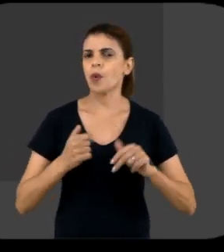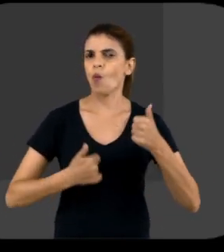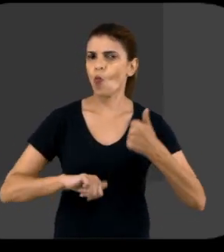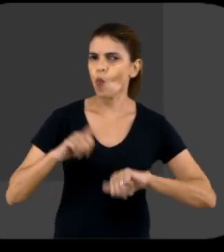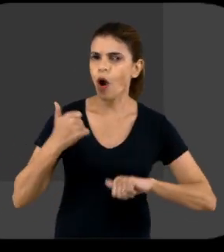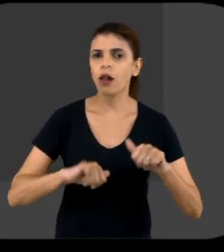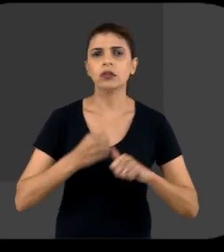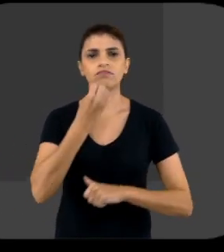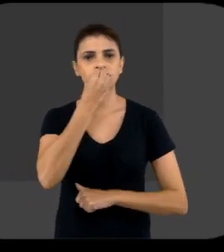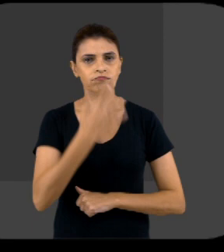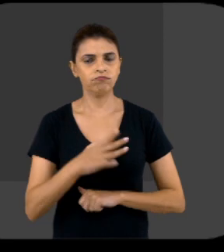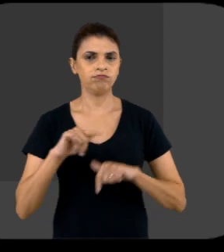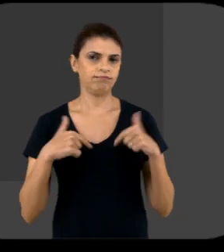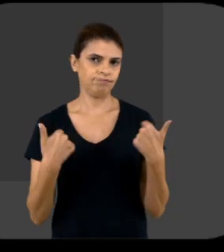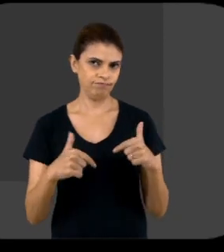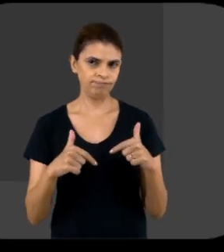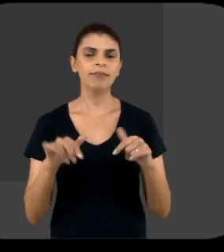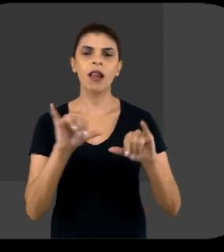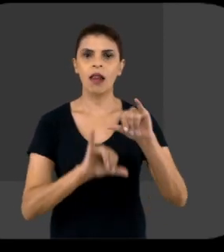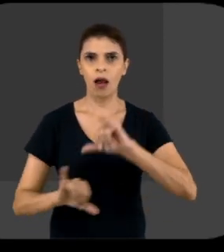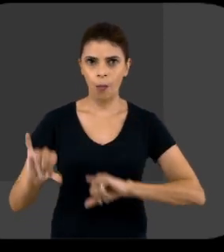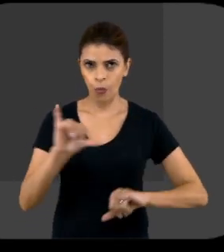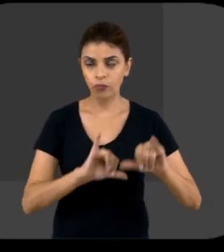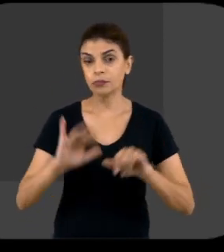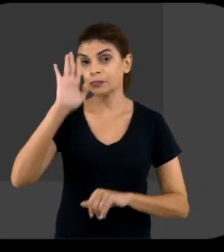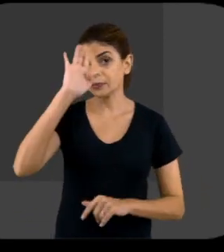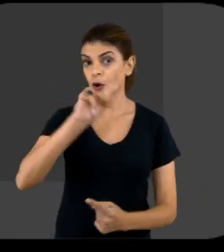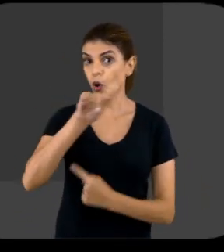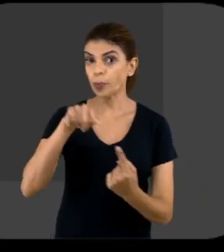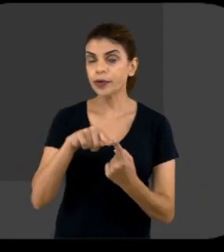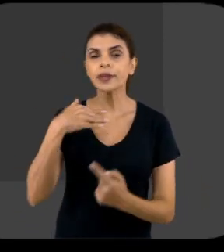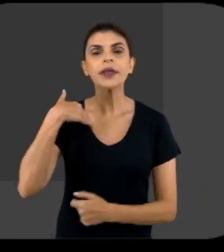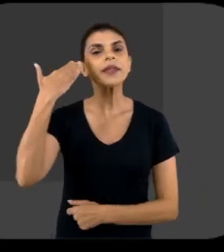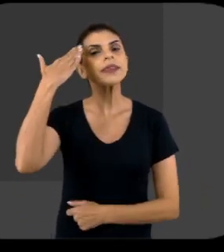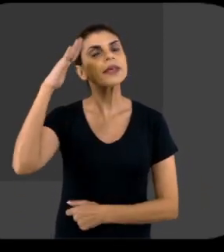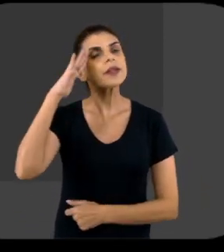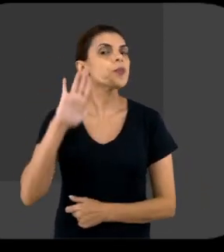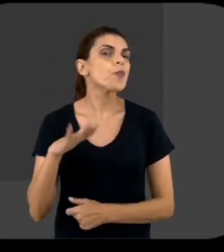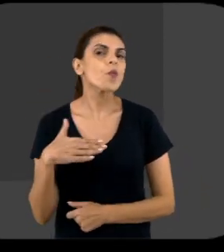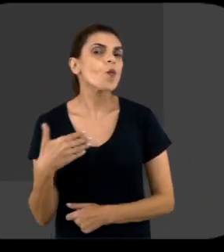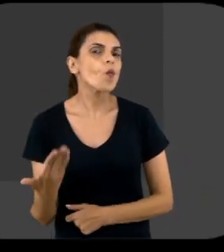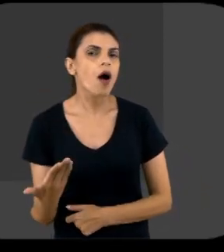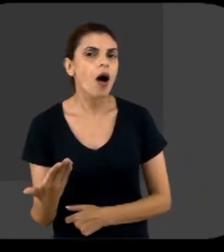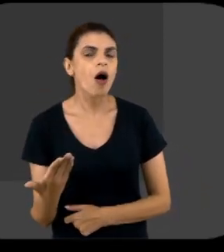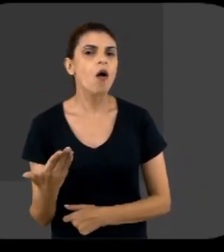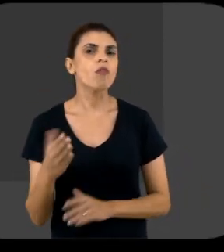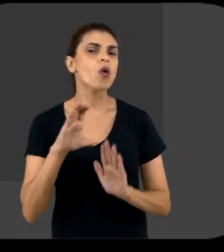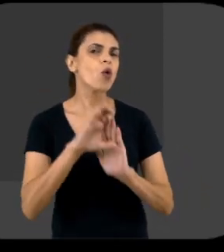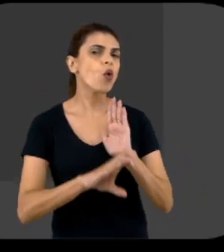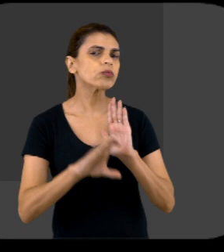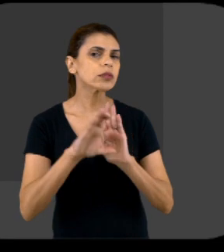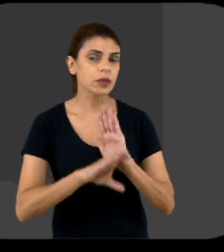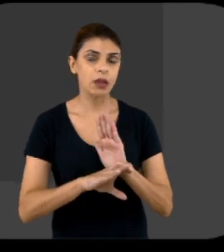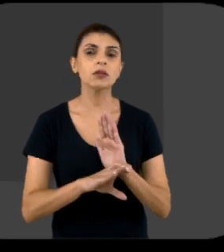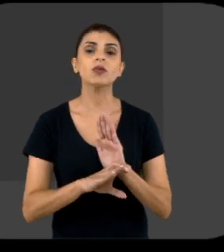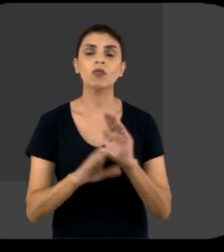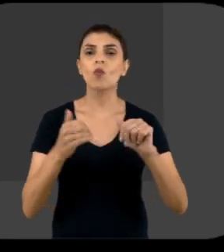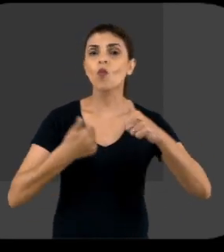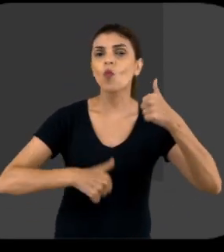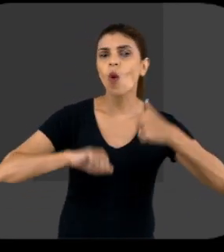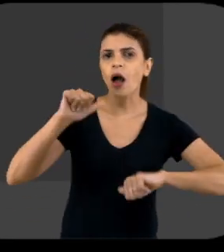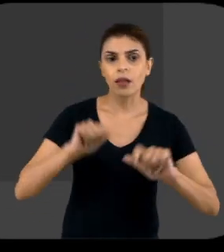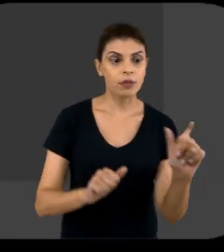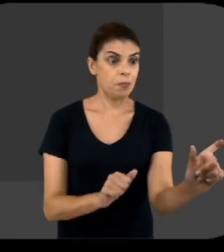qualidade no laboratório e o objetivo principal é entender qual é o conceito principal de